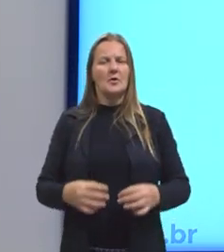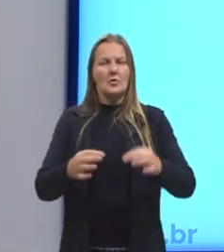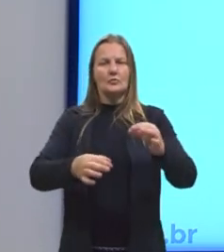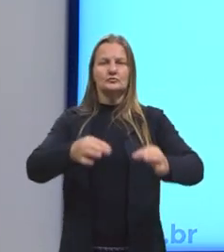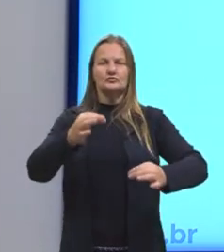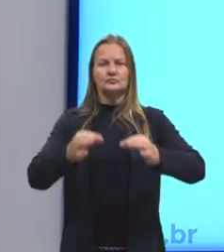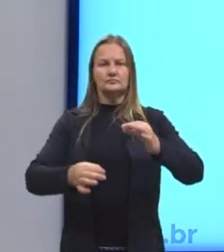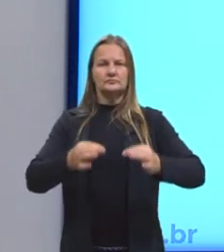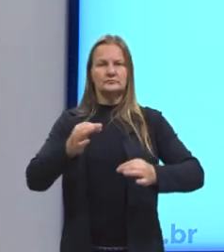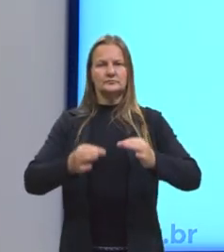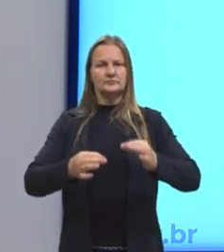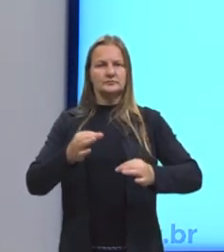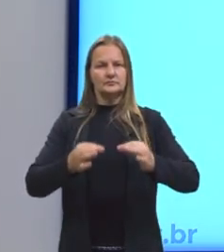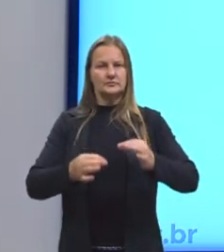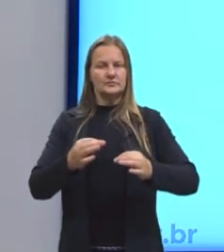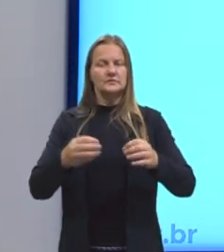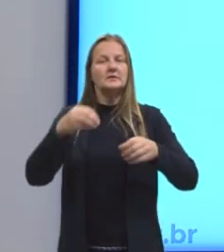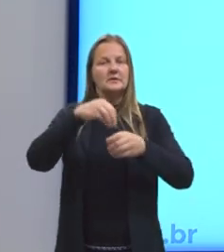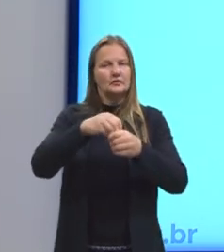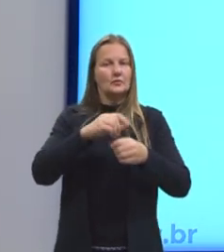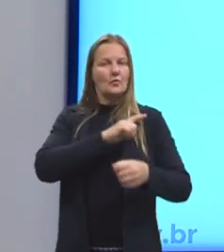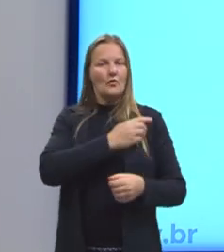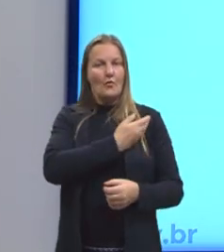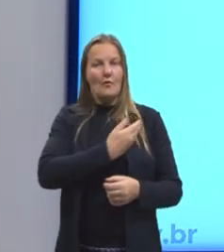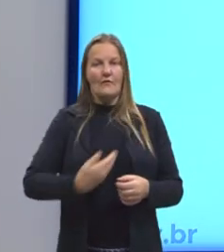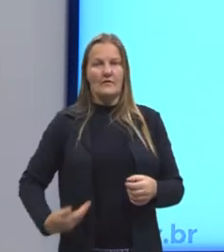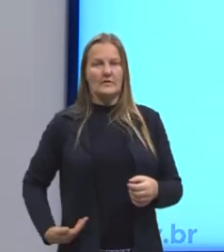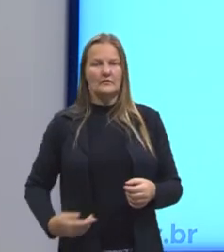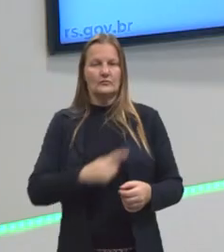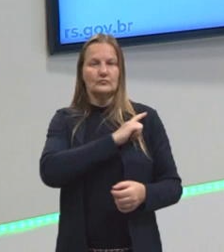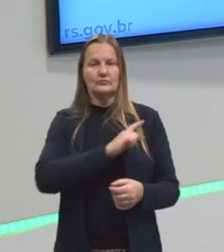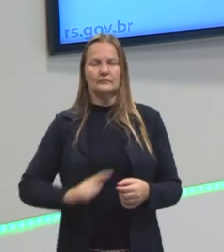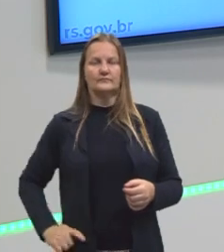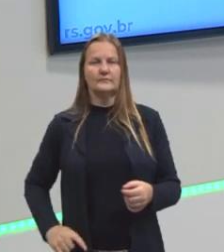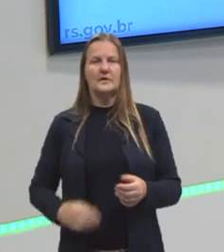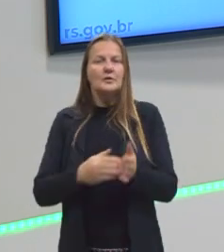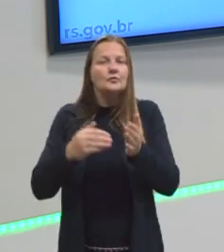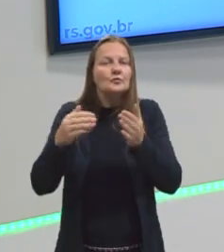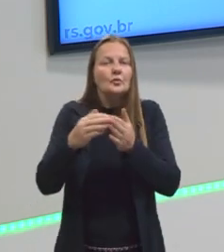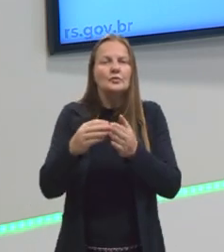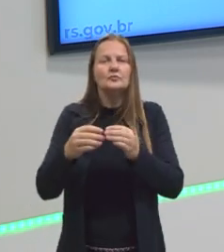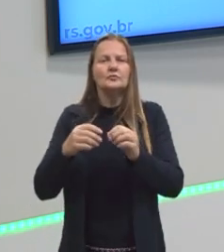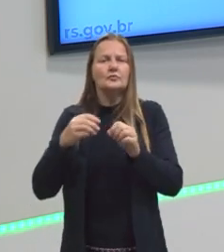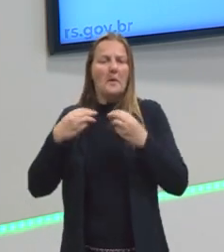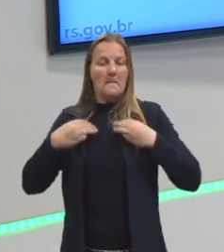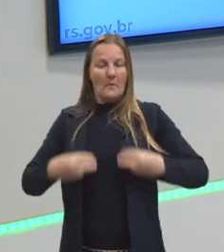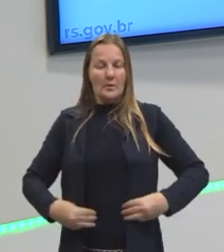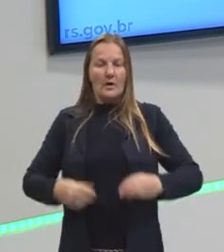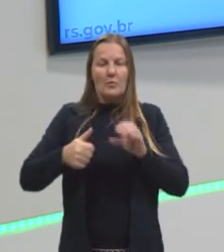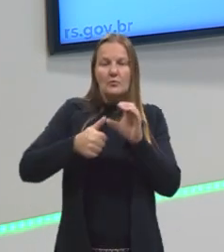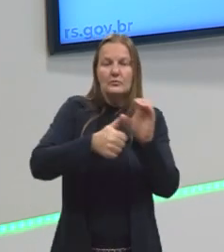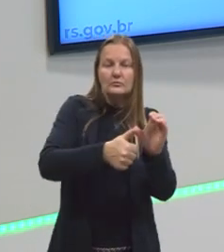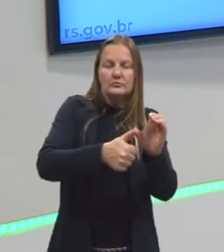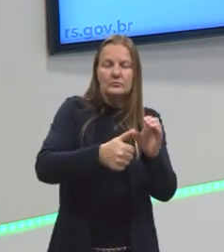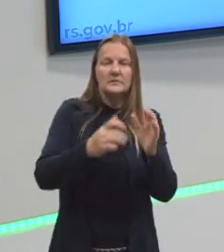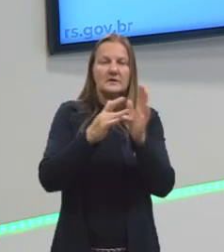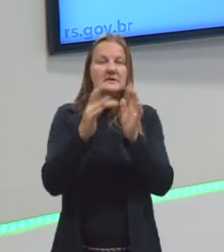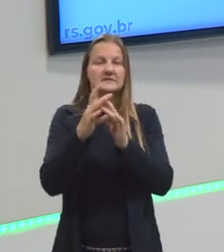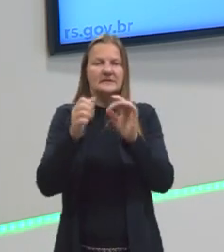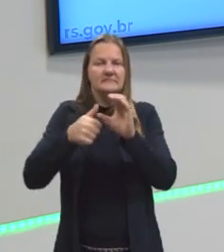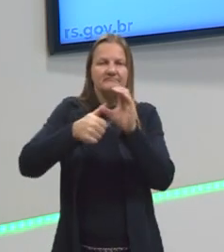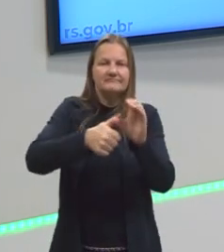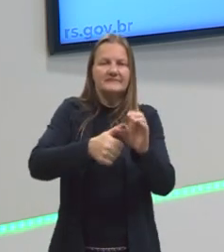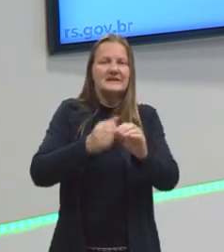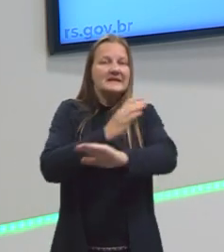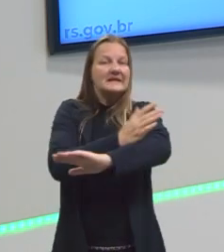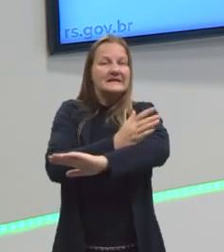justo não é tirano e todos devem seguir a moral Cristã Ok então sempre né turma assim sempre que nós lembrar a